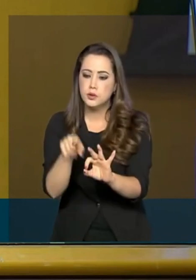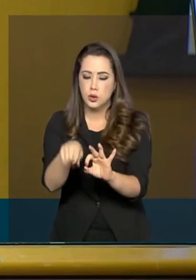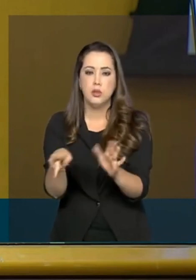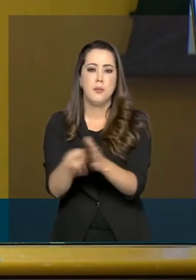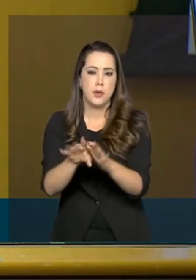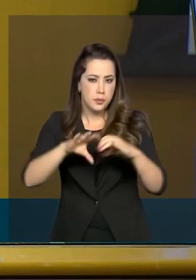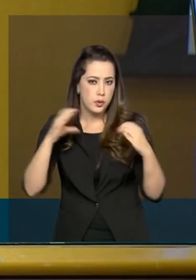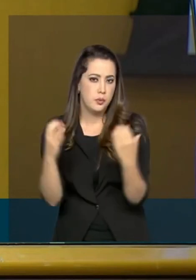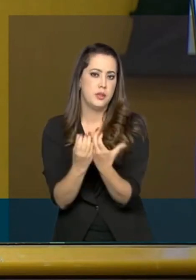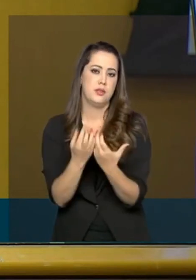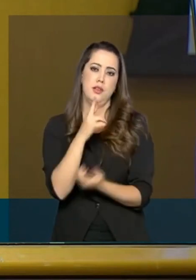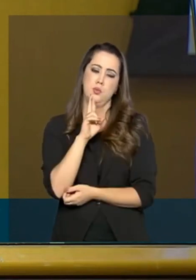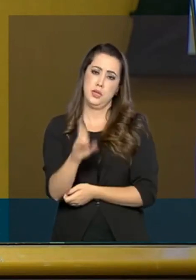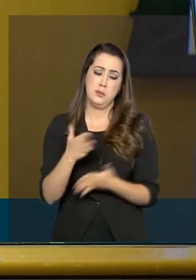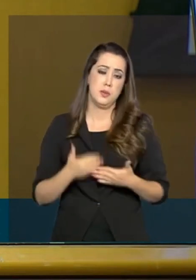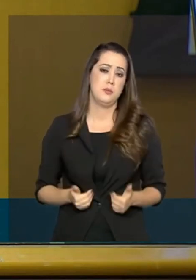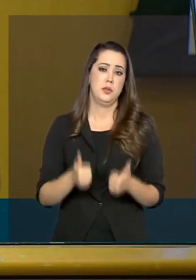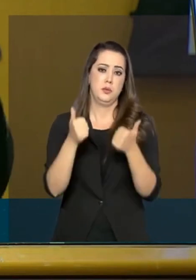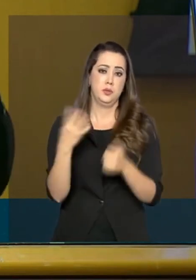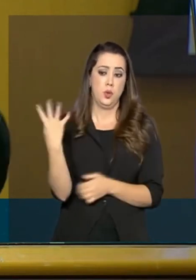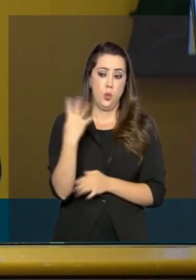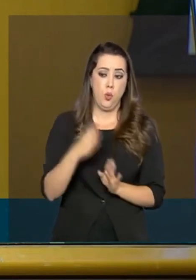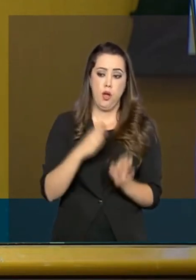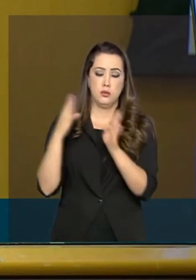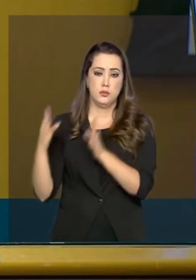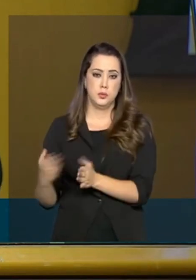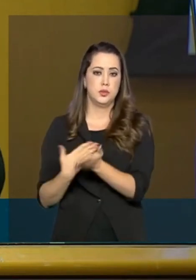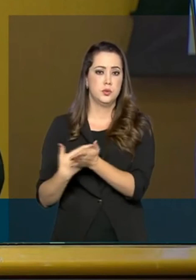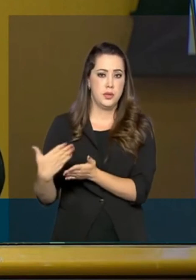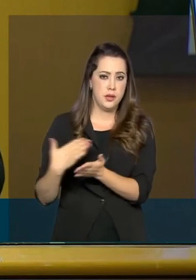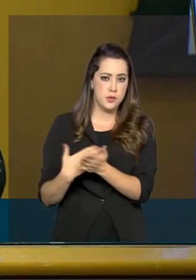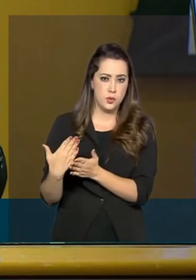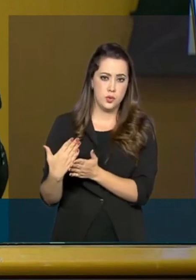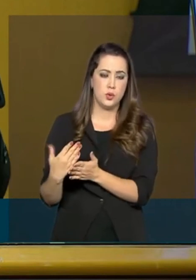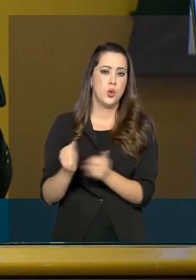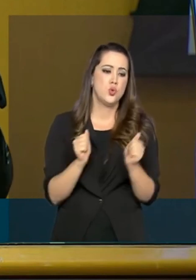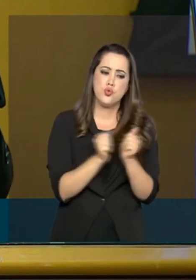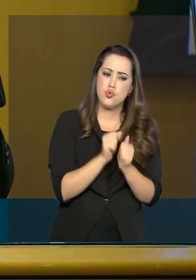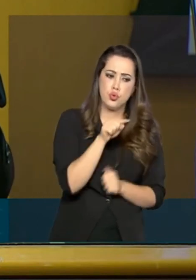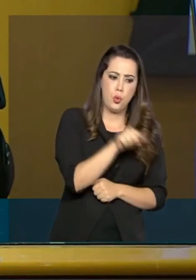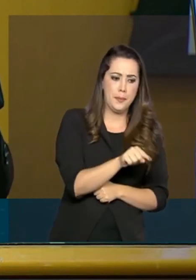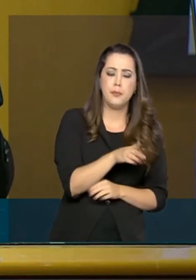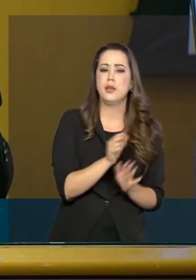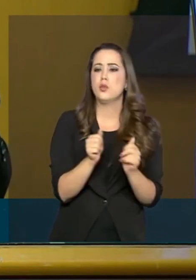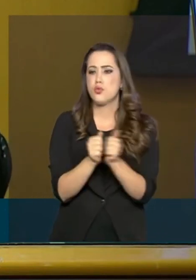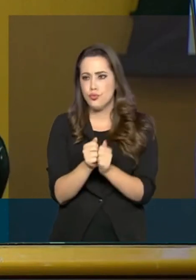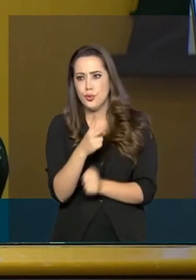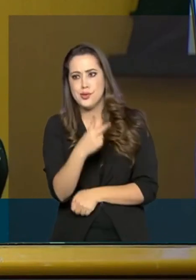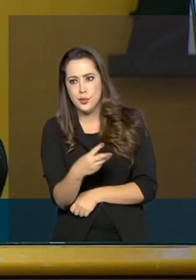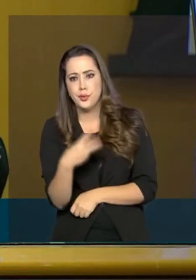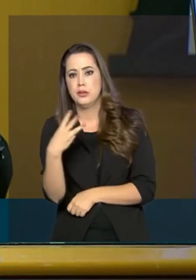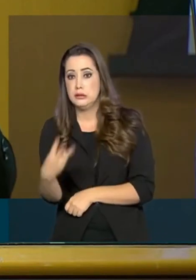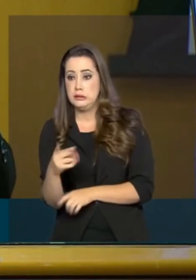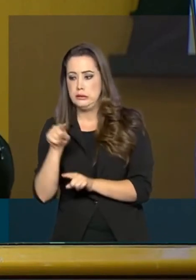gente poder ter o melhor resultado. Então, a quarta onda, ela inicia no meio da primeira onda, passa pela segunda, terceira onda e todas